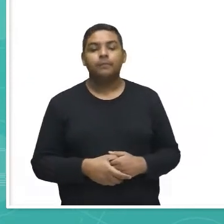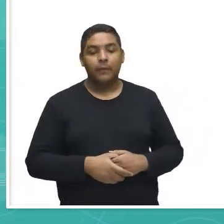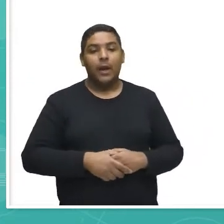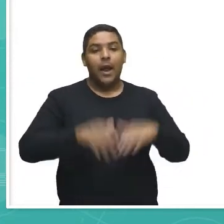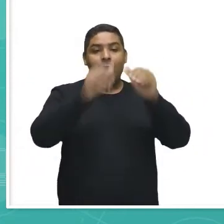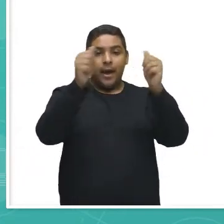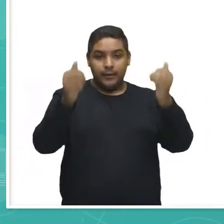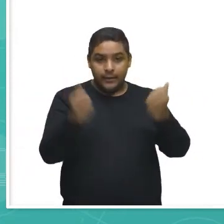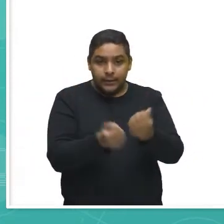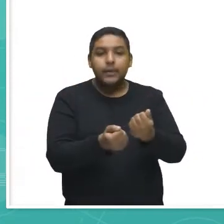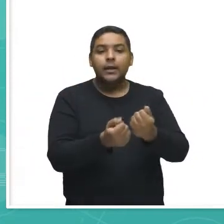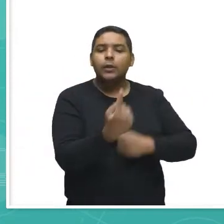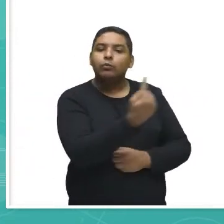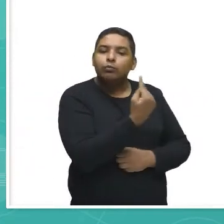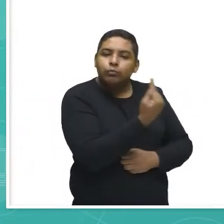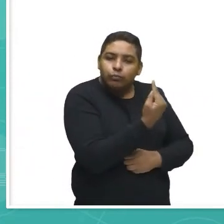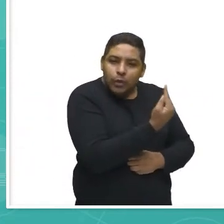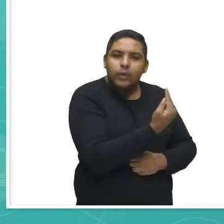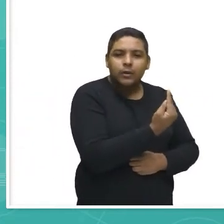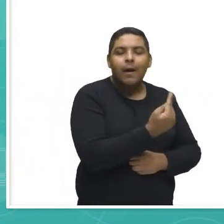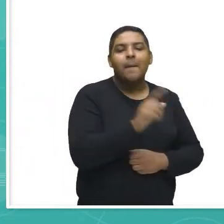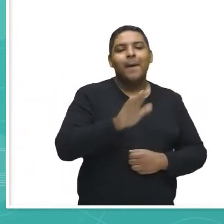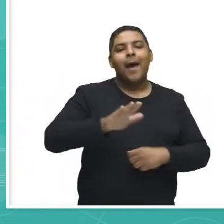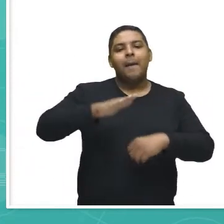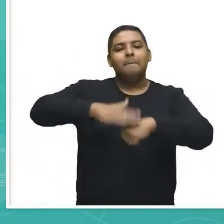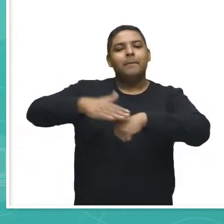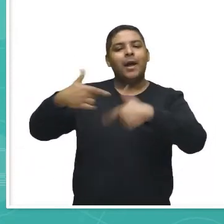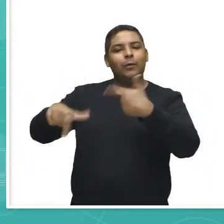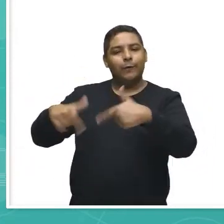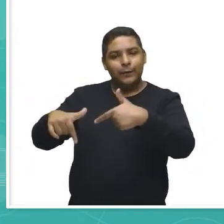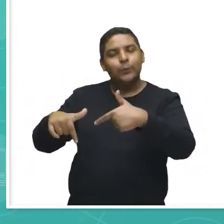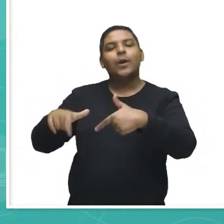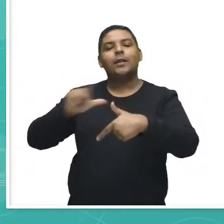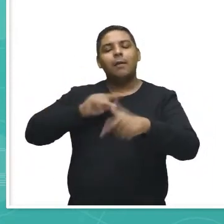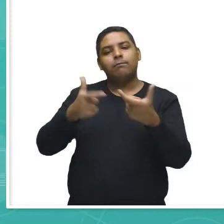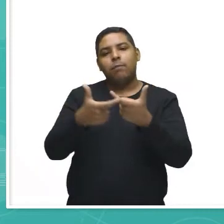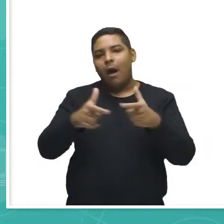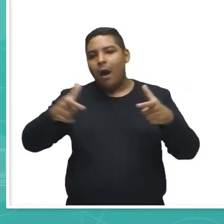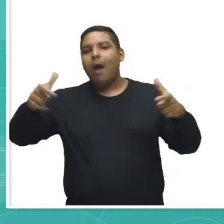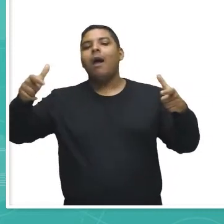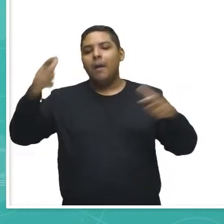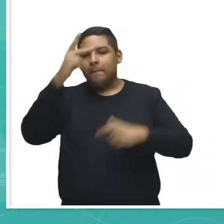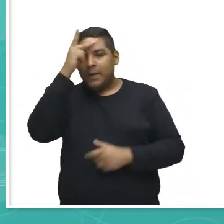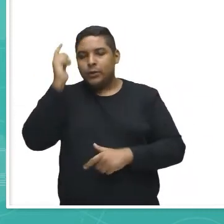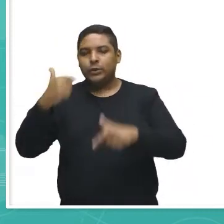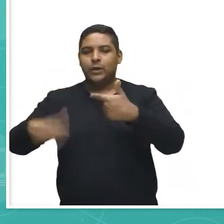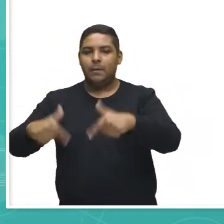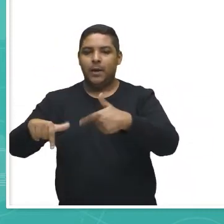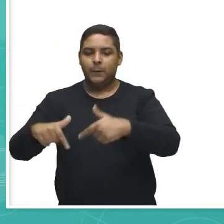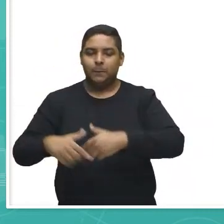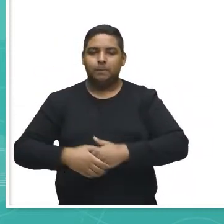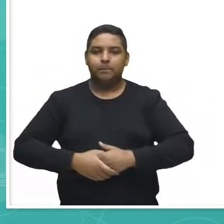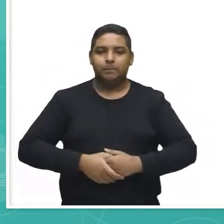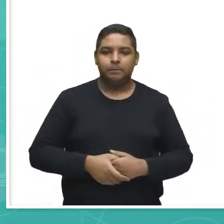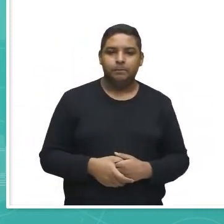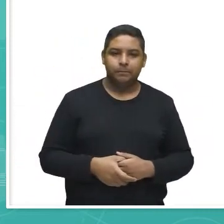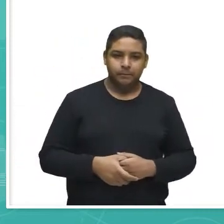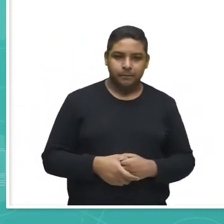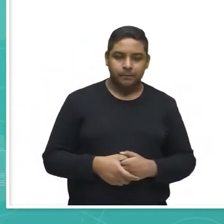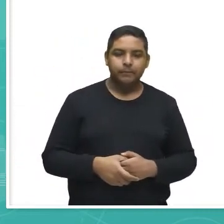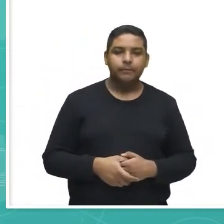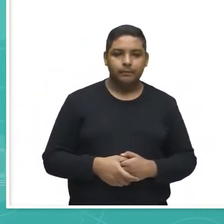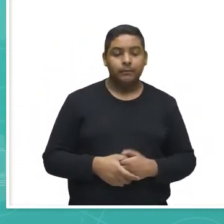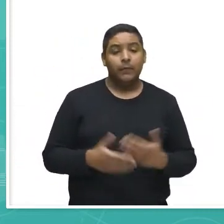uma pessoa, a manufatura vai ter já uma maior quantidade de pessoas trabalhando, tá? Então,